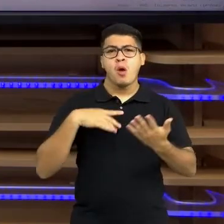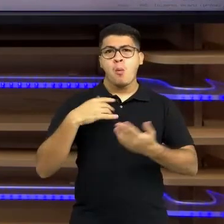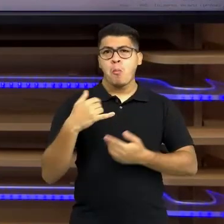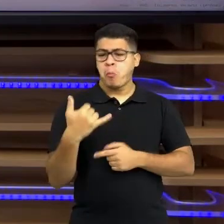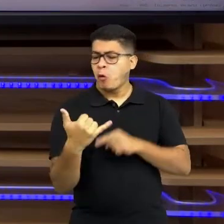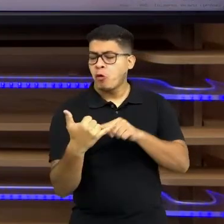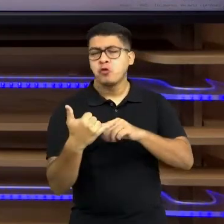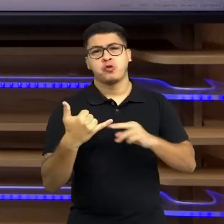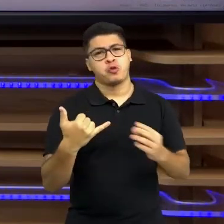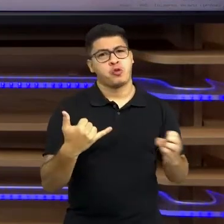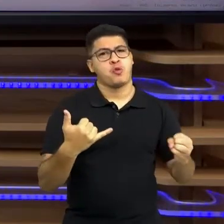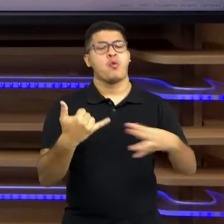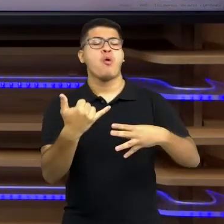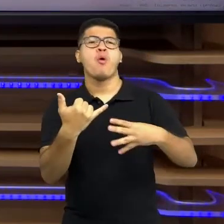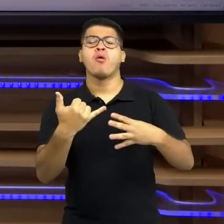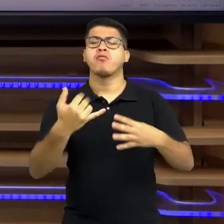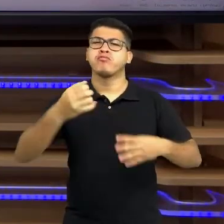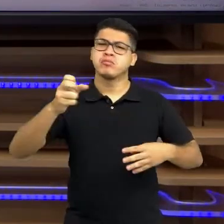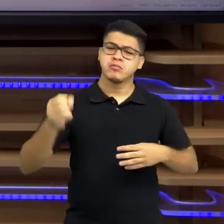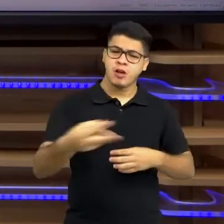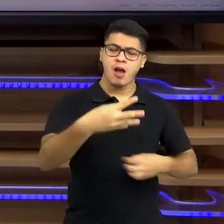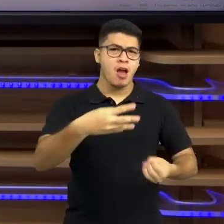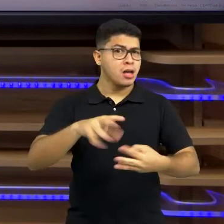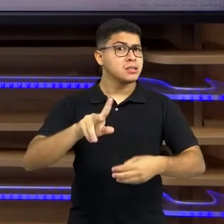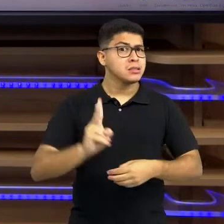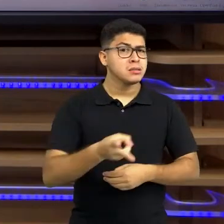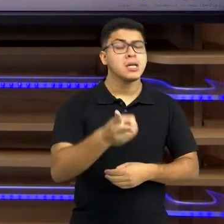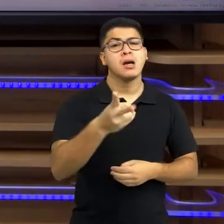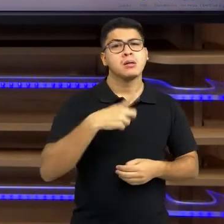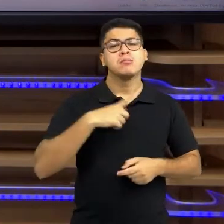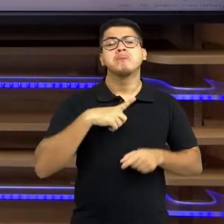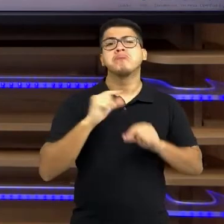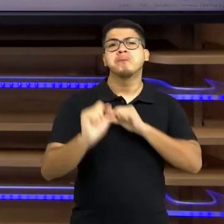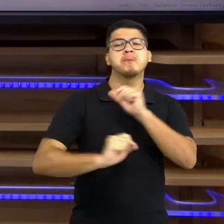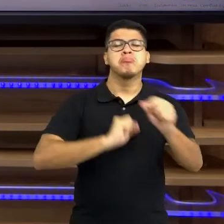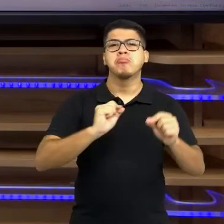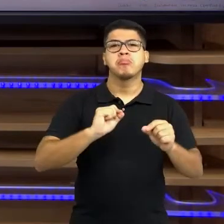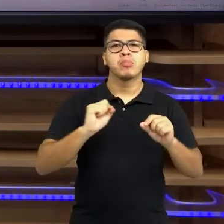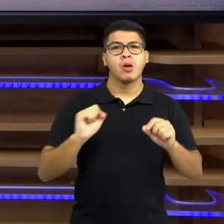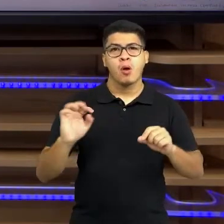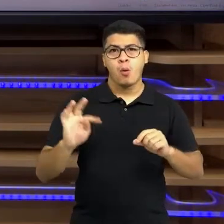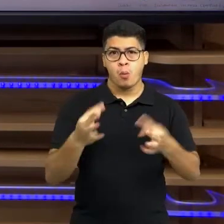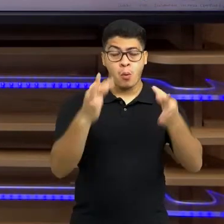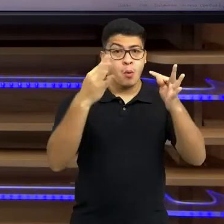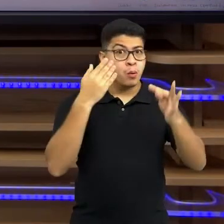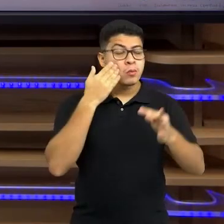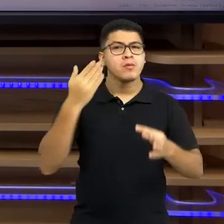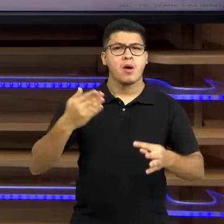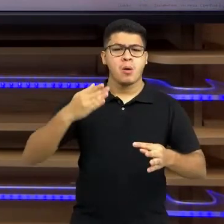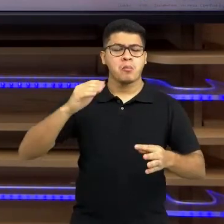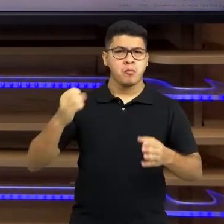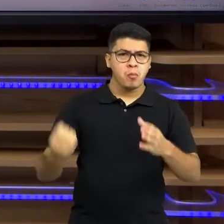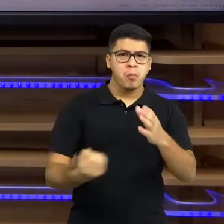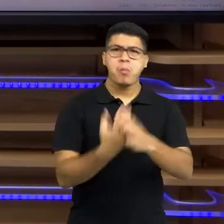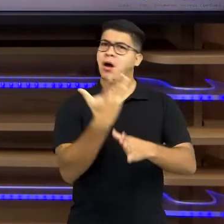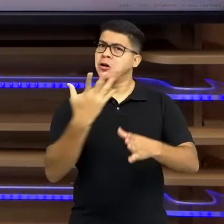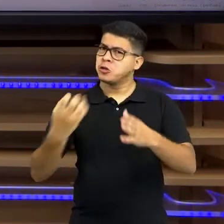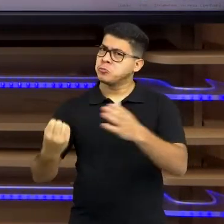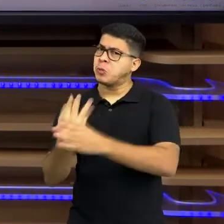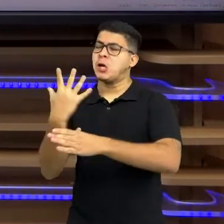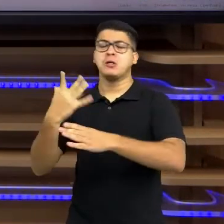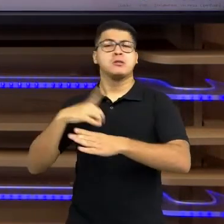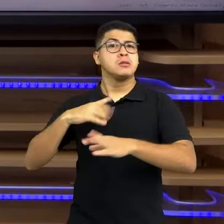aí, novas tecnologias, novas formas de lidar com esses equipamentos vão surgindo. Então essa é